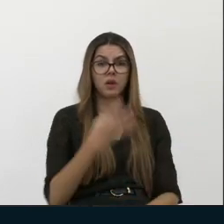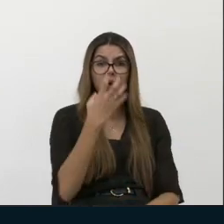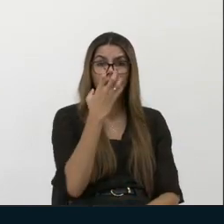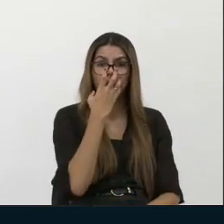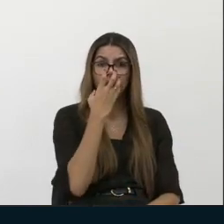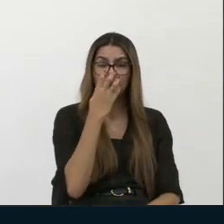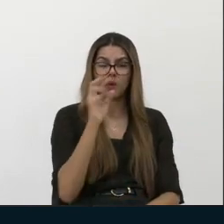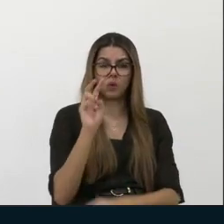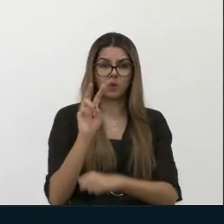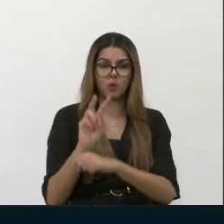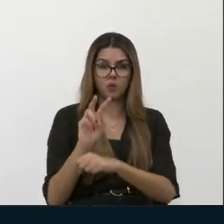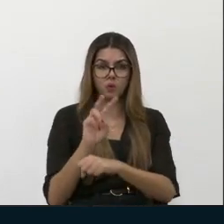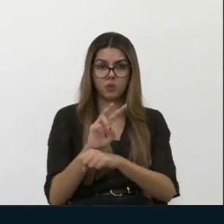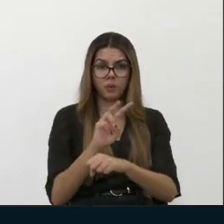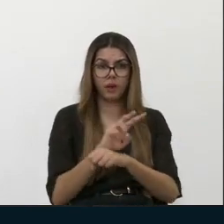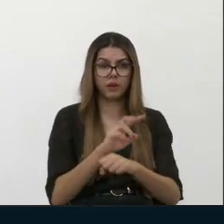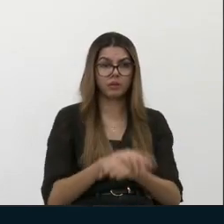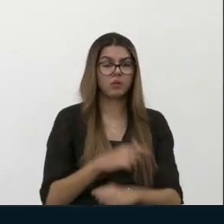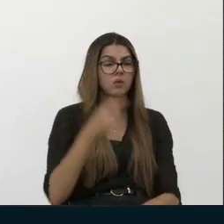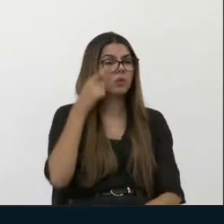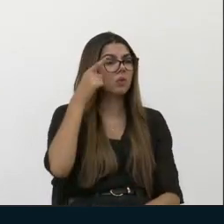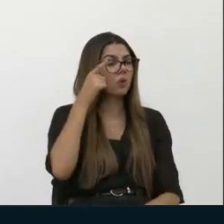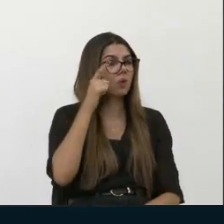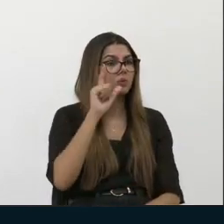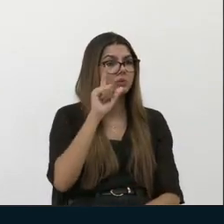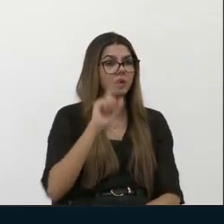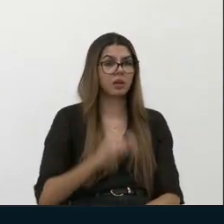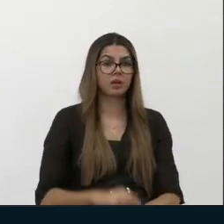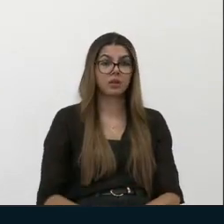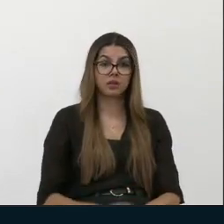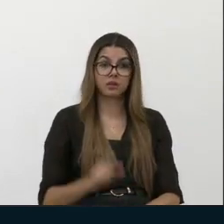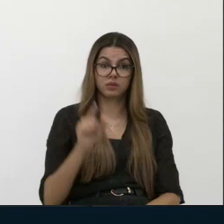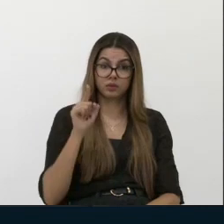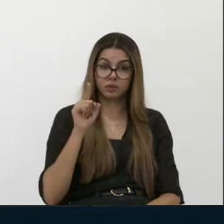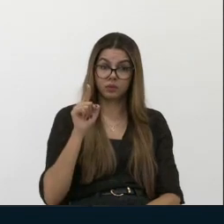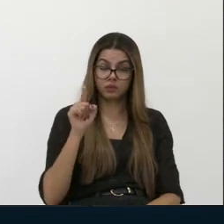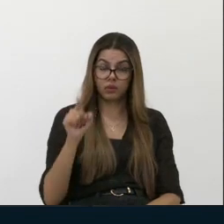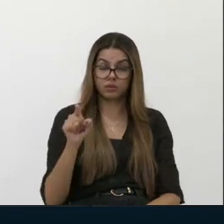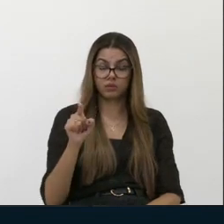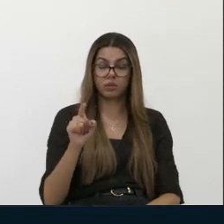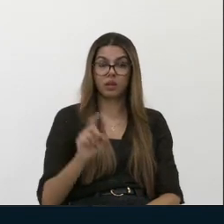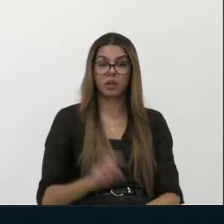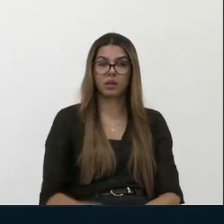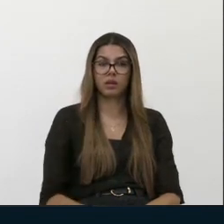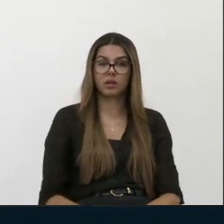consegue castrar. E sendo que a senhora, que devia estar lá,